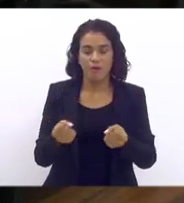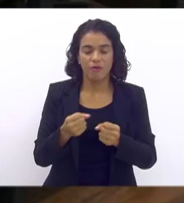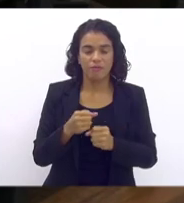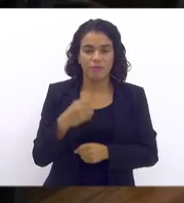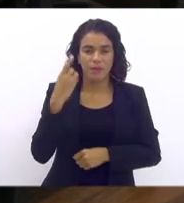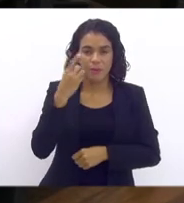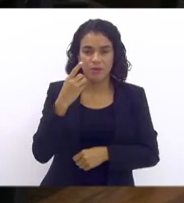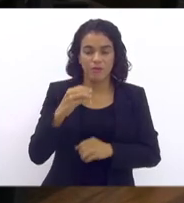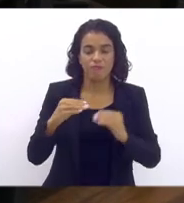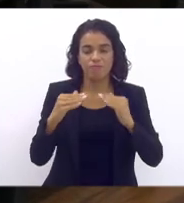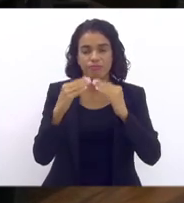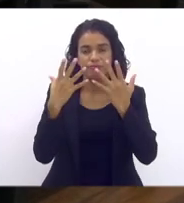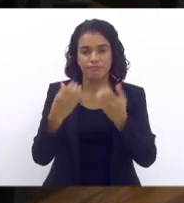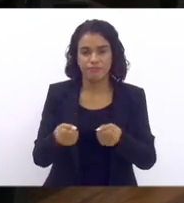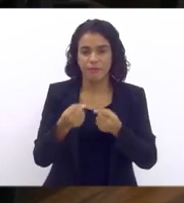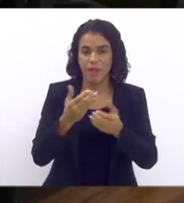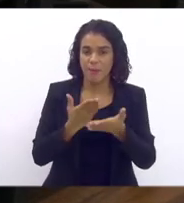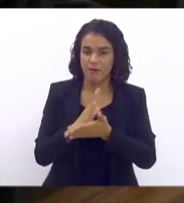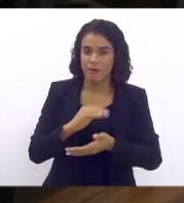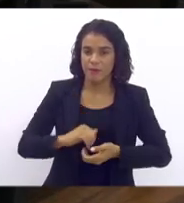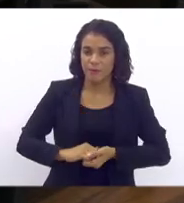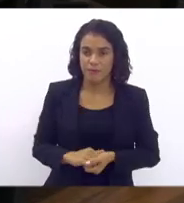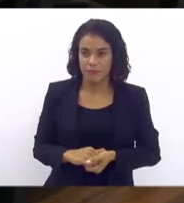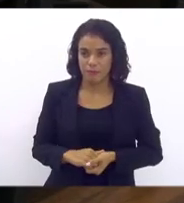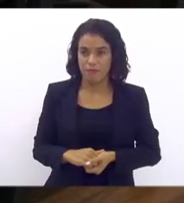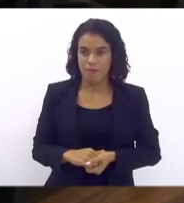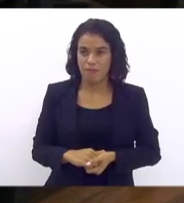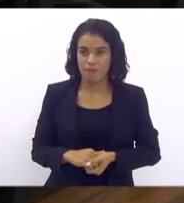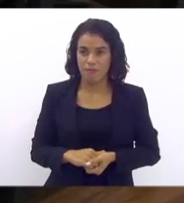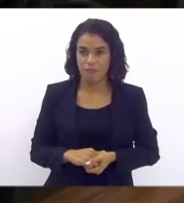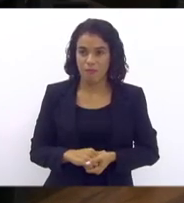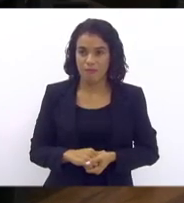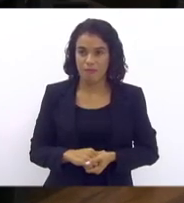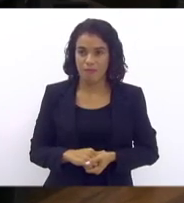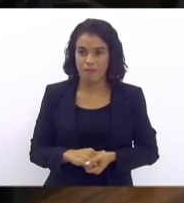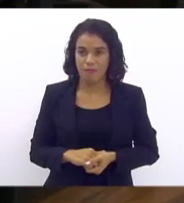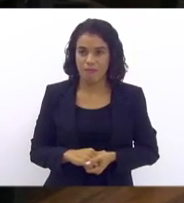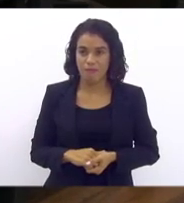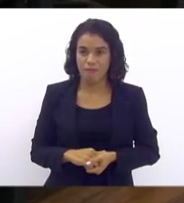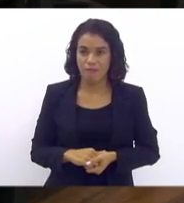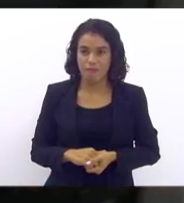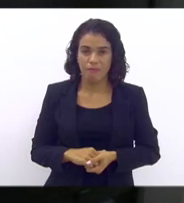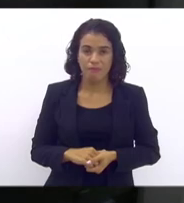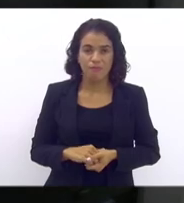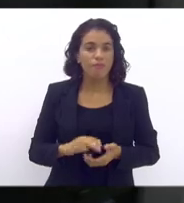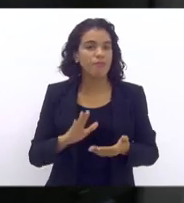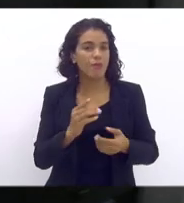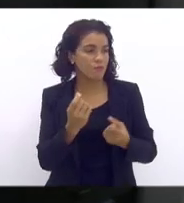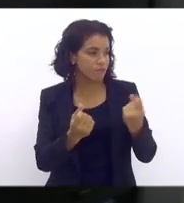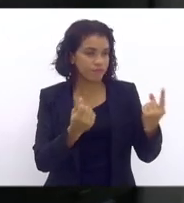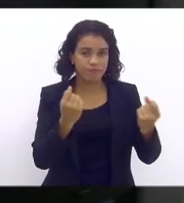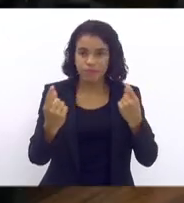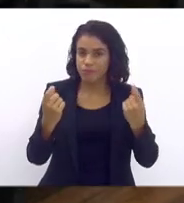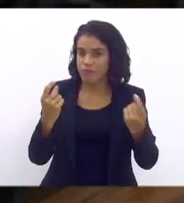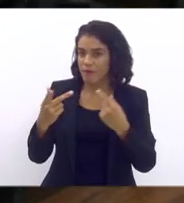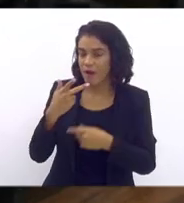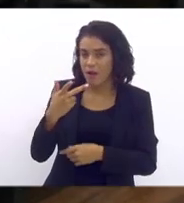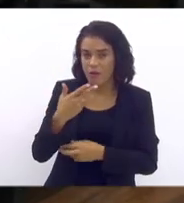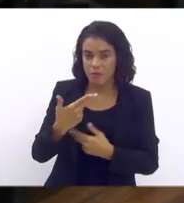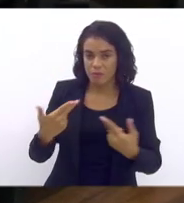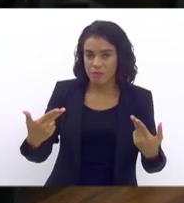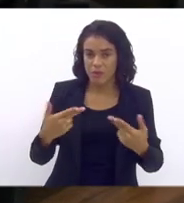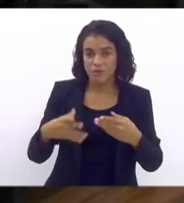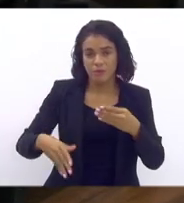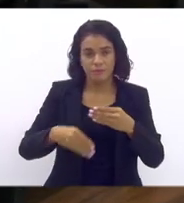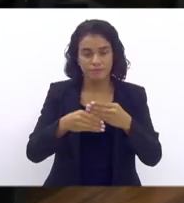vota Deputado balado favorável aprovado Algum de vocês querem falar mais alguma coisa eu só queria fazer um